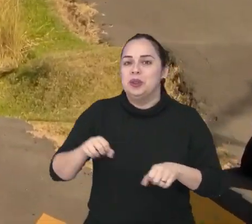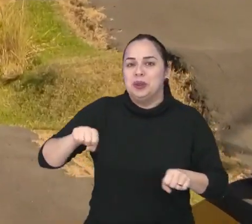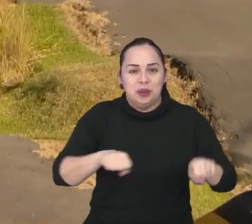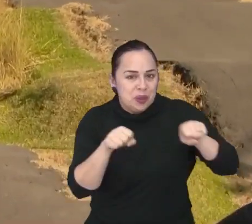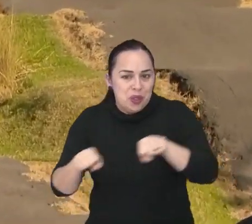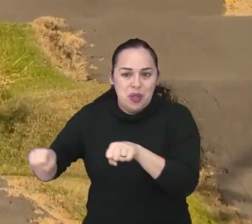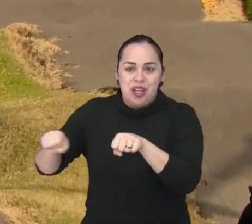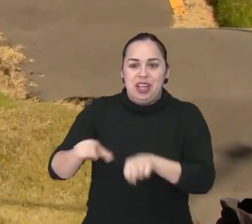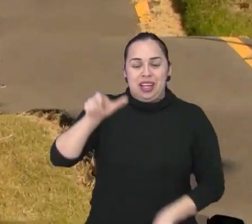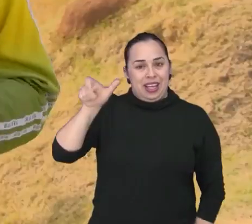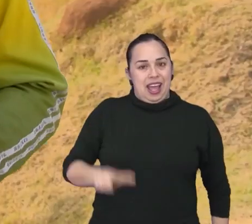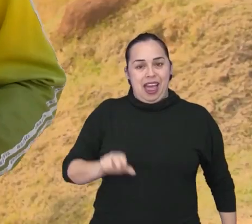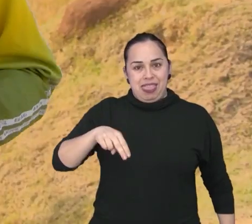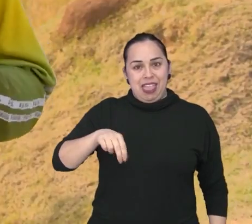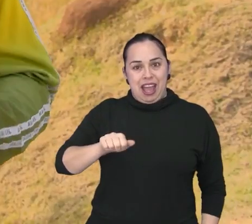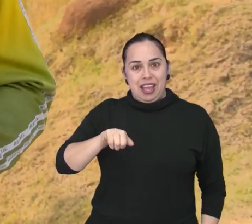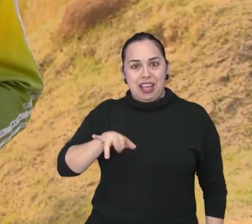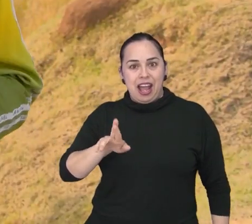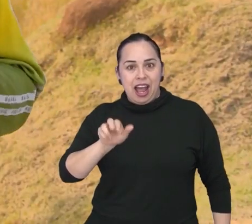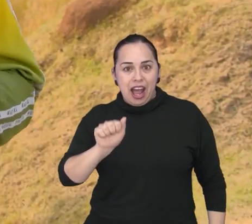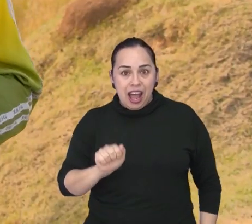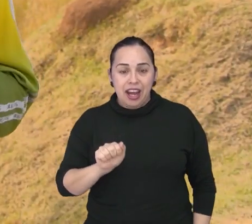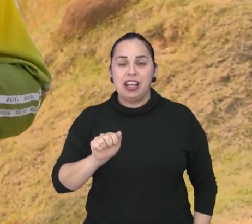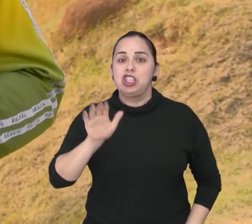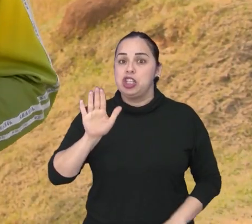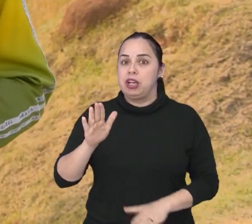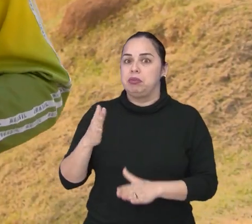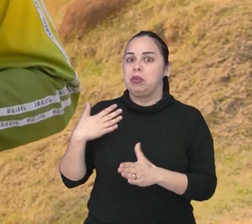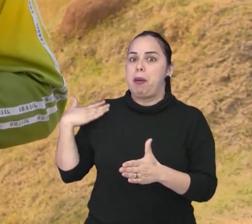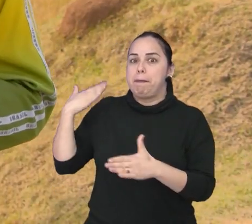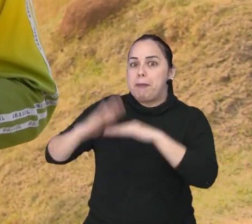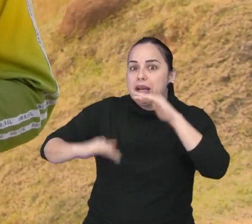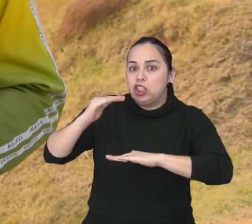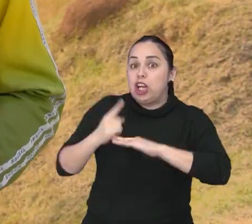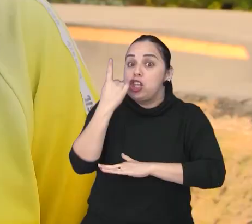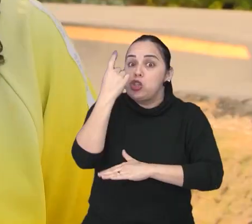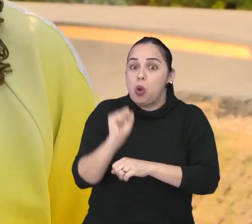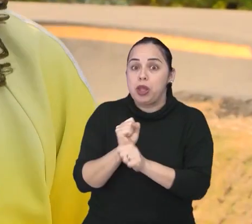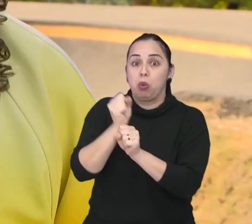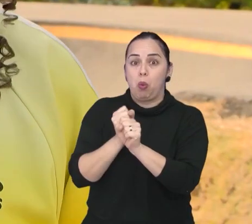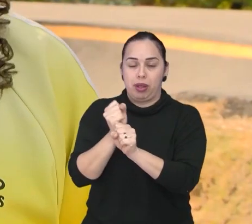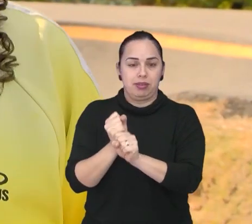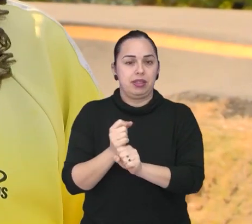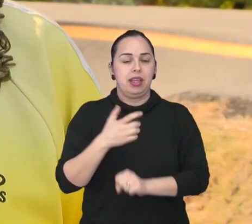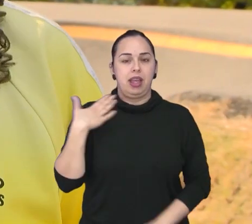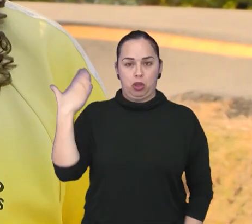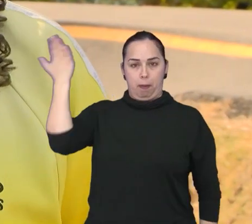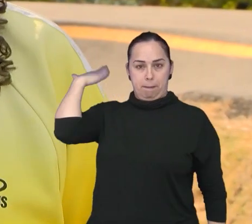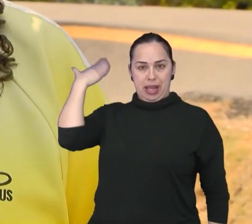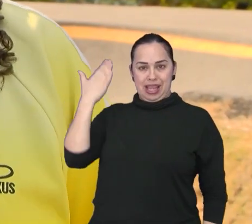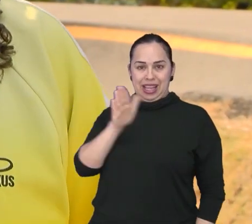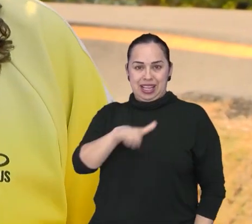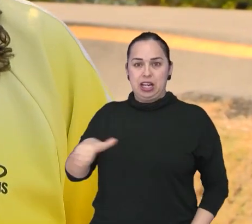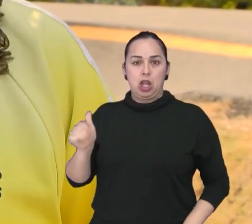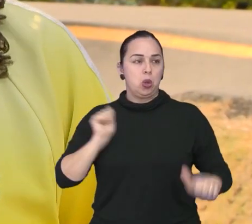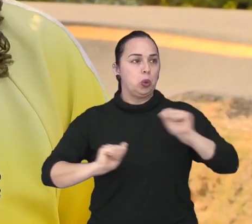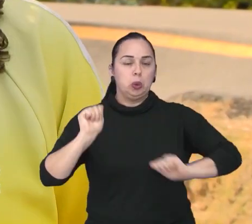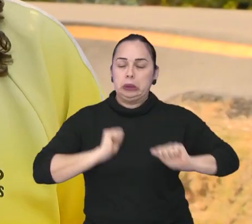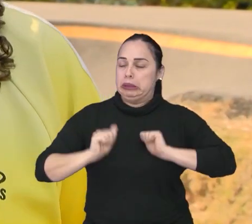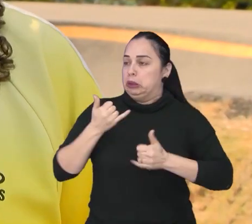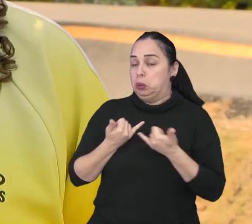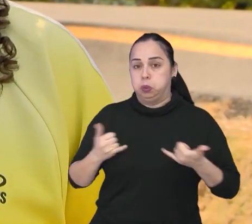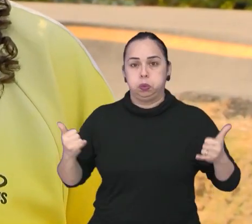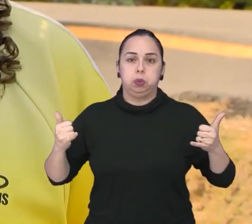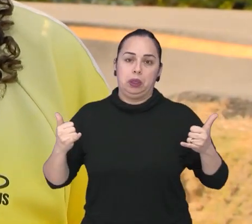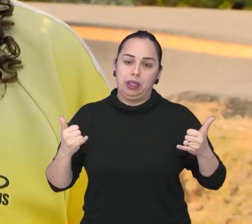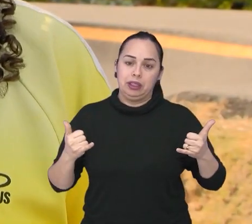a adrenalina das pistas que atraiu a Nayara para o esporte há 18 anos. Eu sempre fui uma criança agitada,